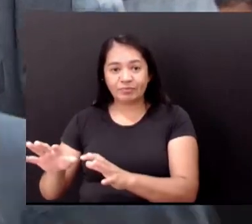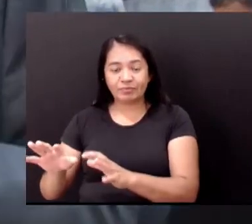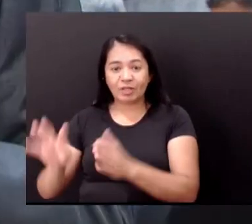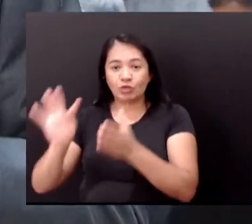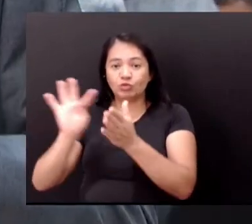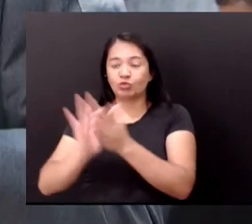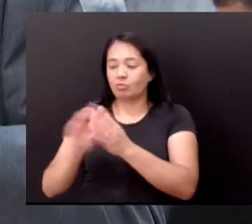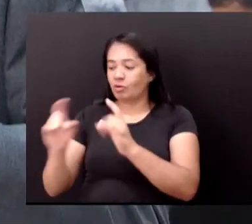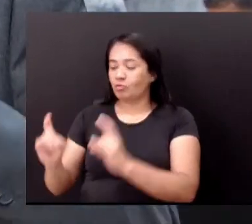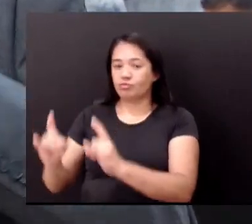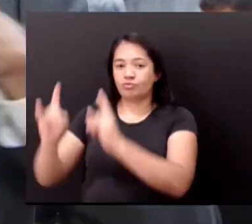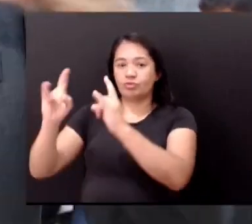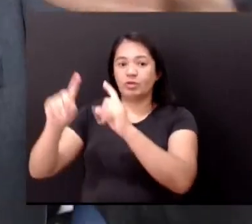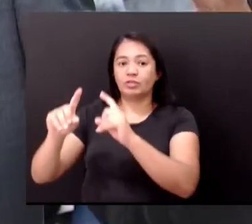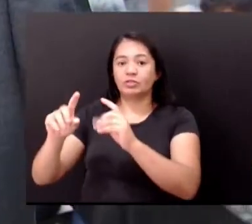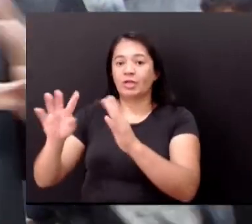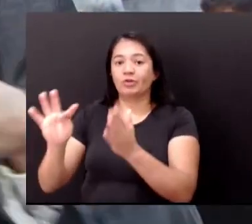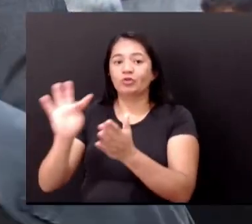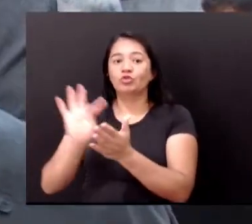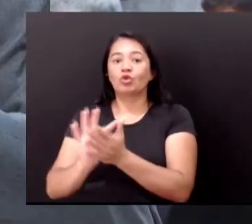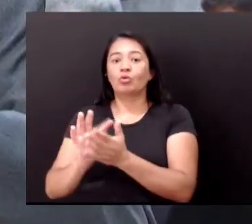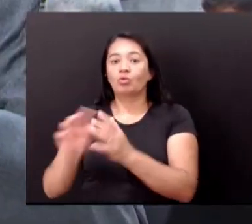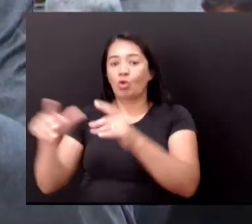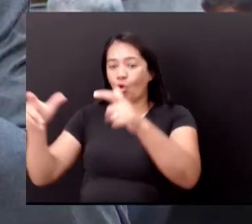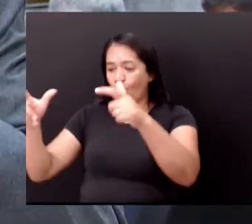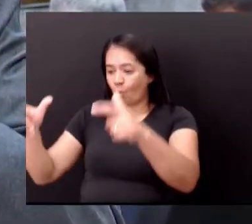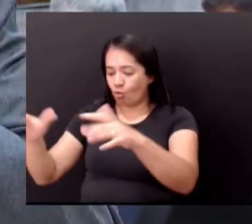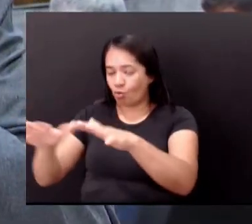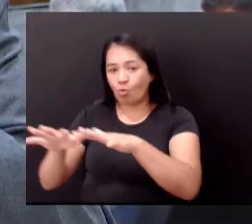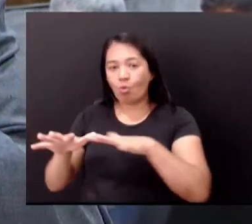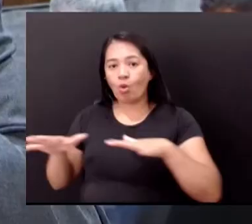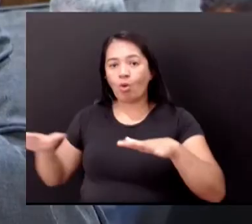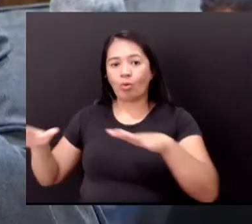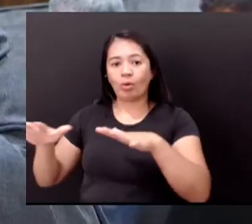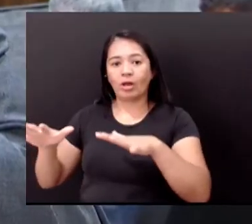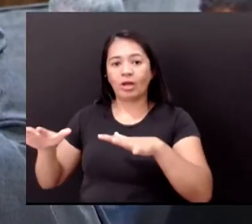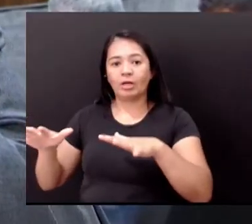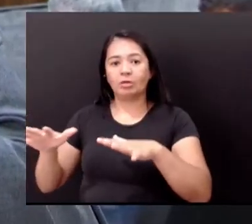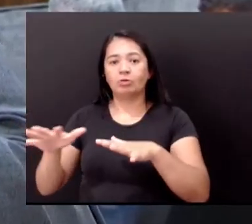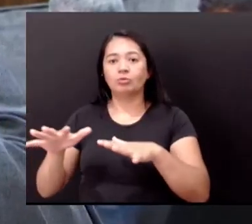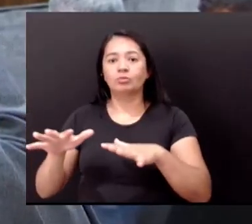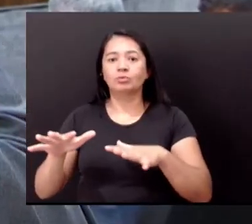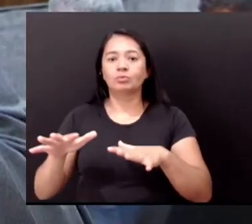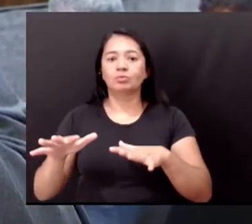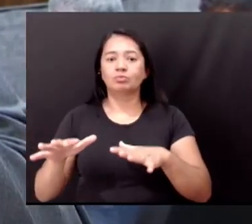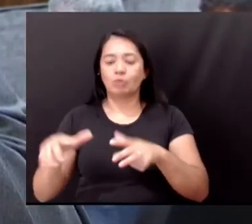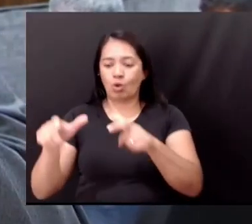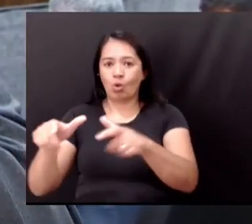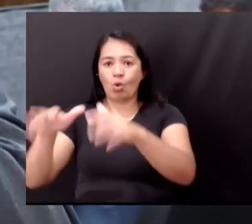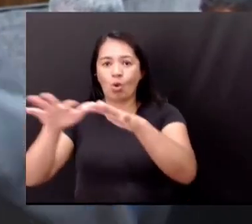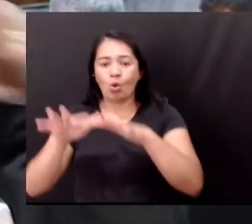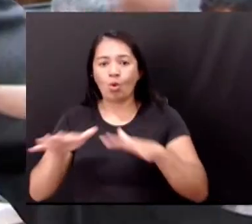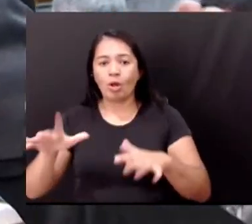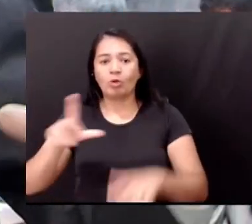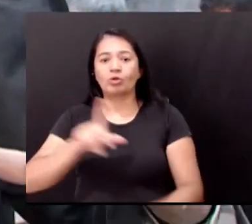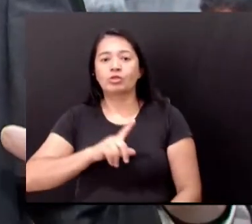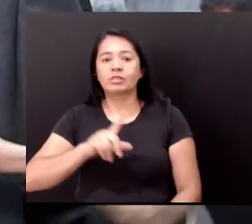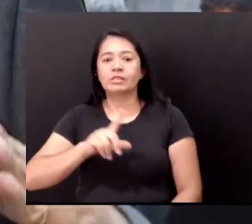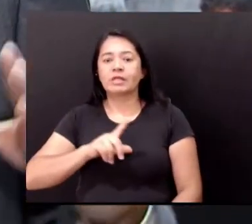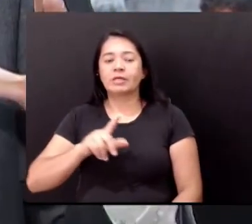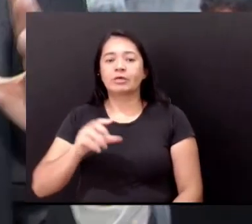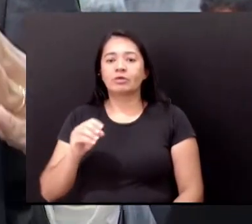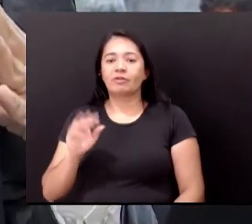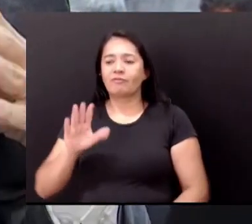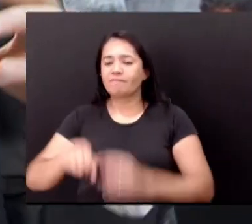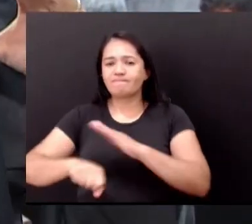o tombamento de um espaço, de um espaço que tem sido realizado várias pesquisas